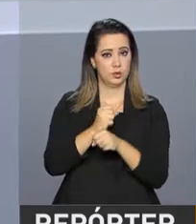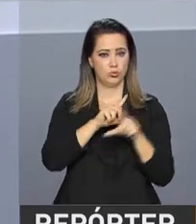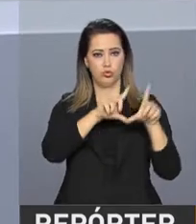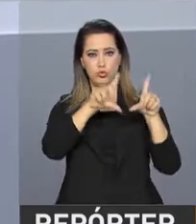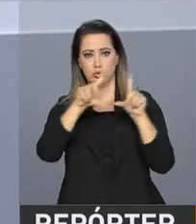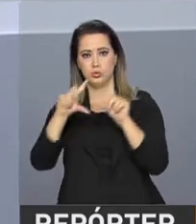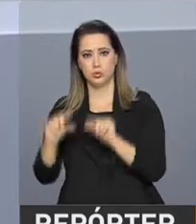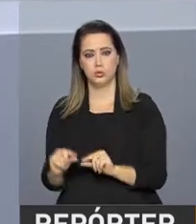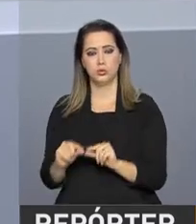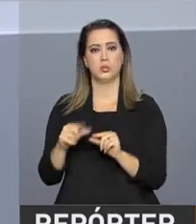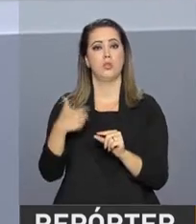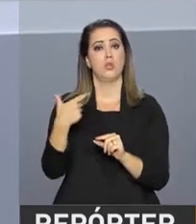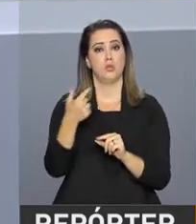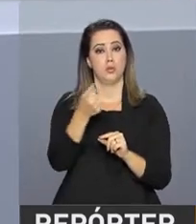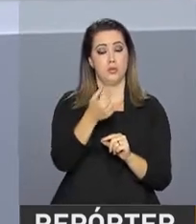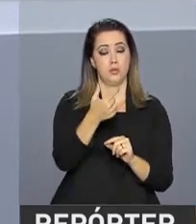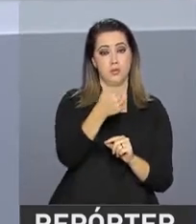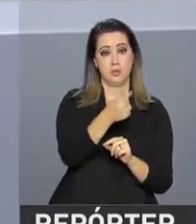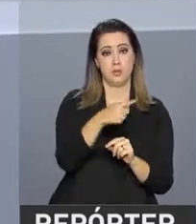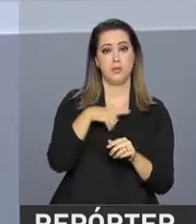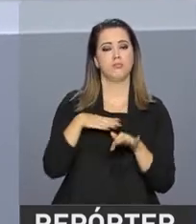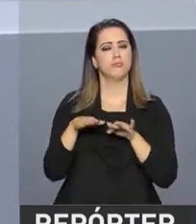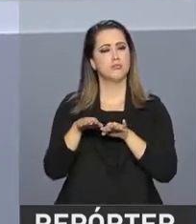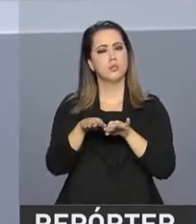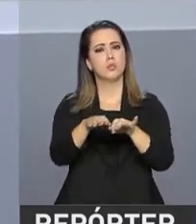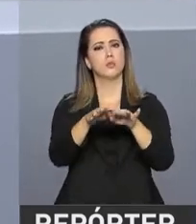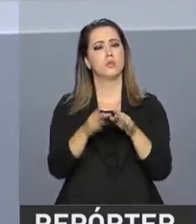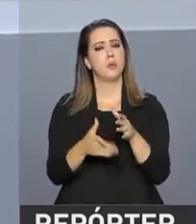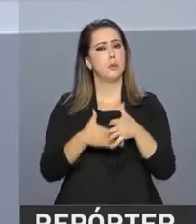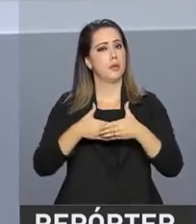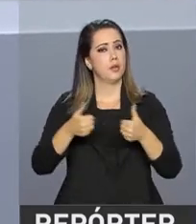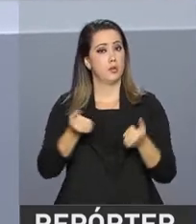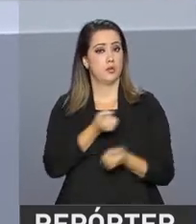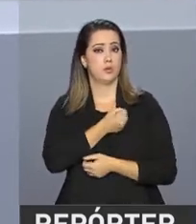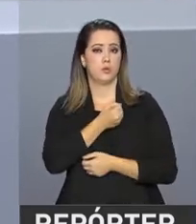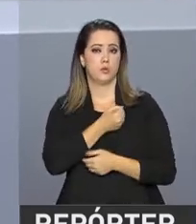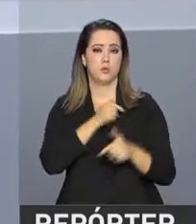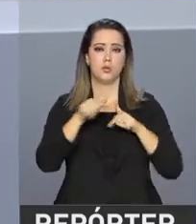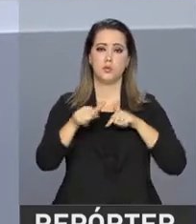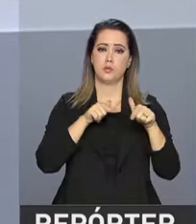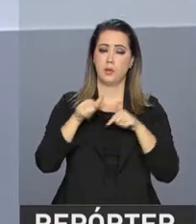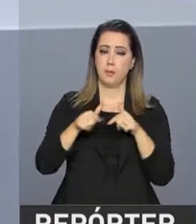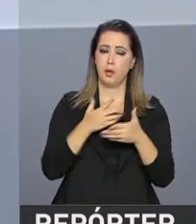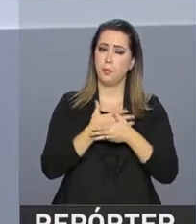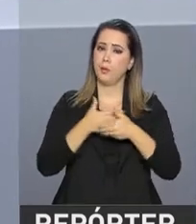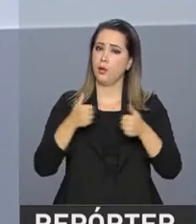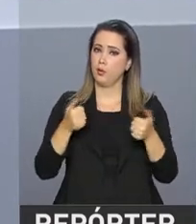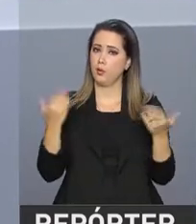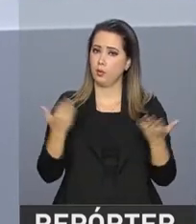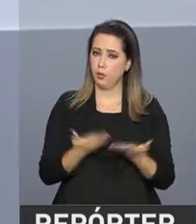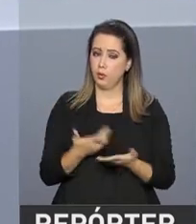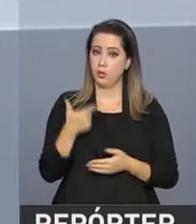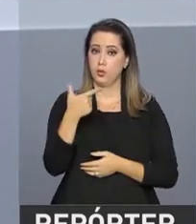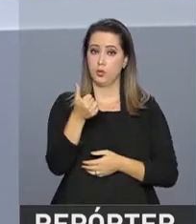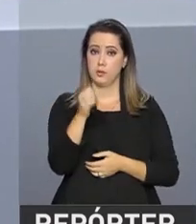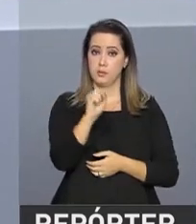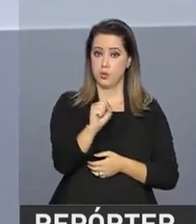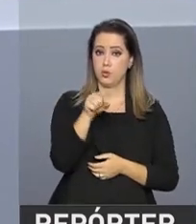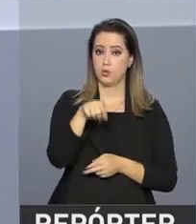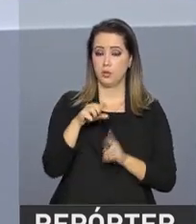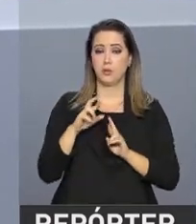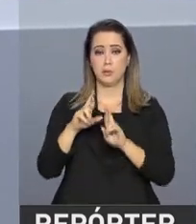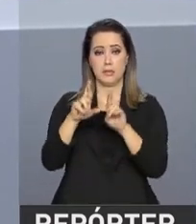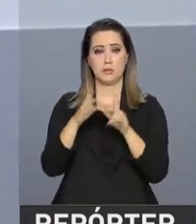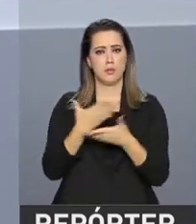forte queda, 2017 fechou com estabilidade e melhora nos números do mercado de trabalho. E para 2018, a expectativa